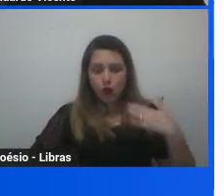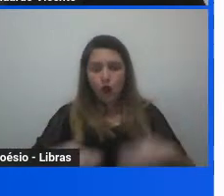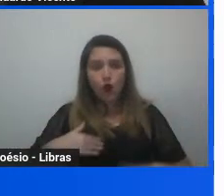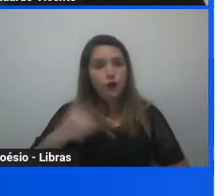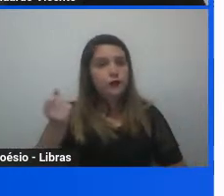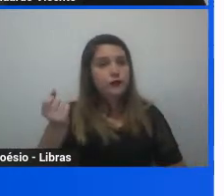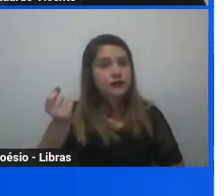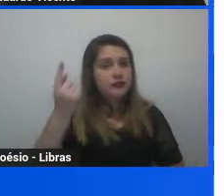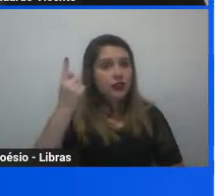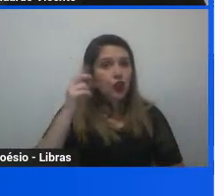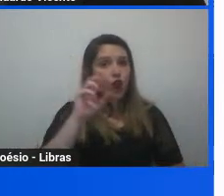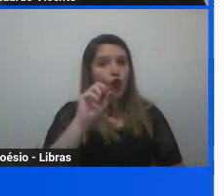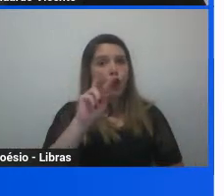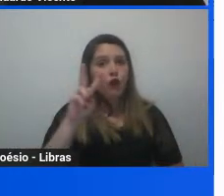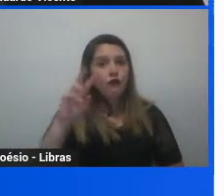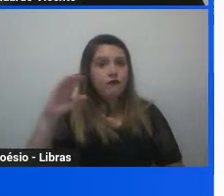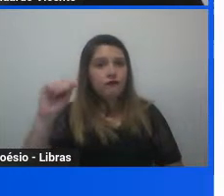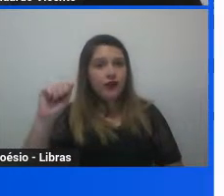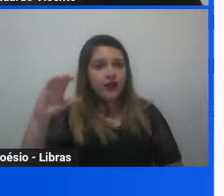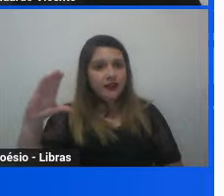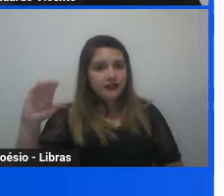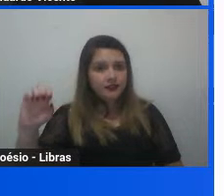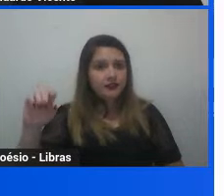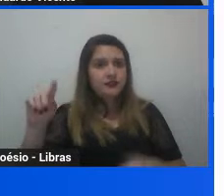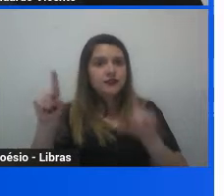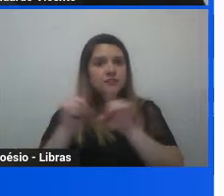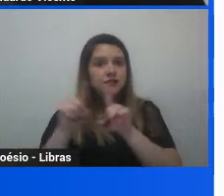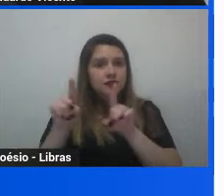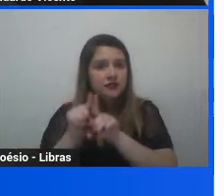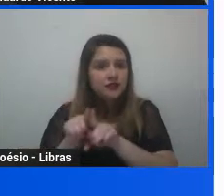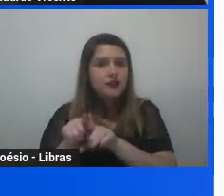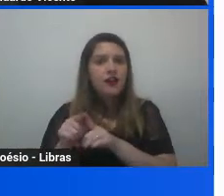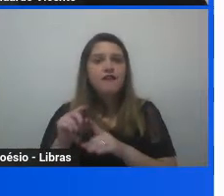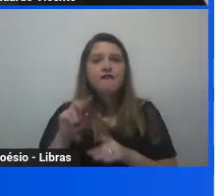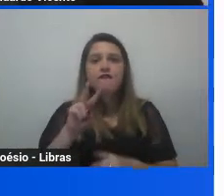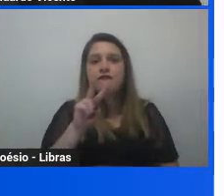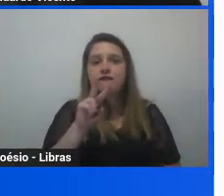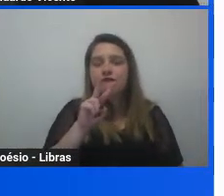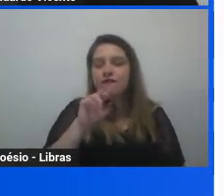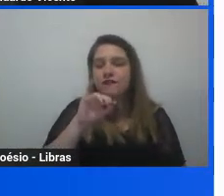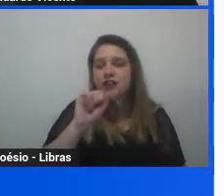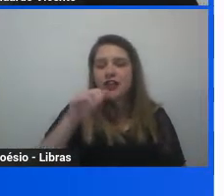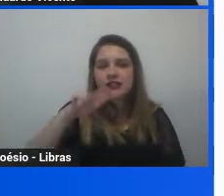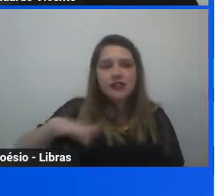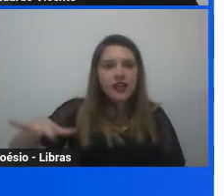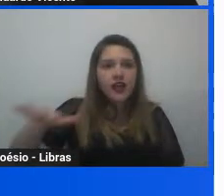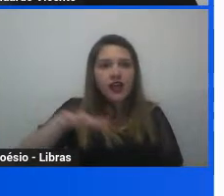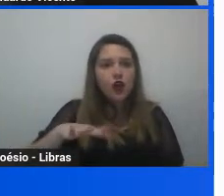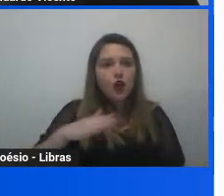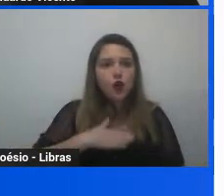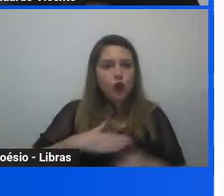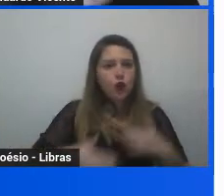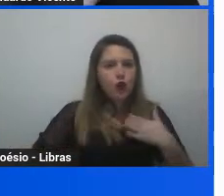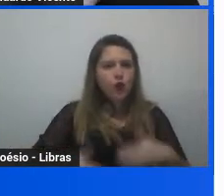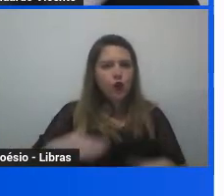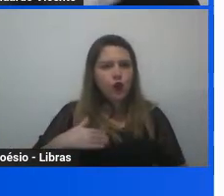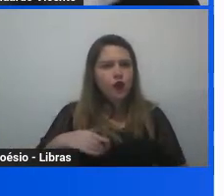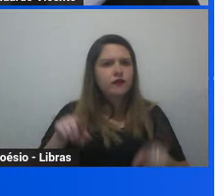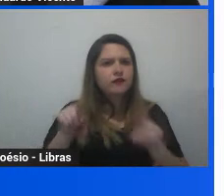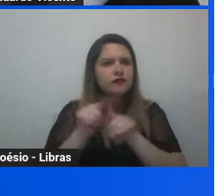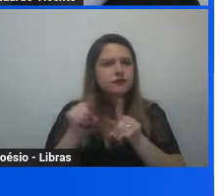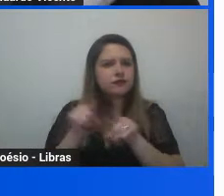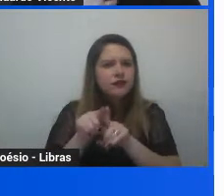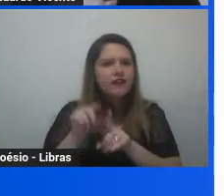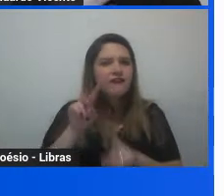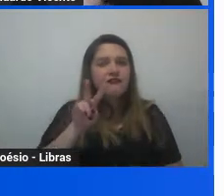OVASI, que é a obstrução das vias aéreas por corpos estranhos, consiste na obstrução das vias